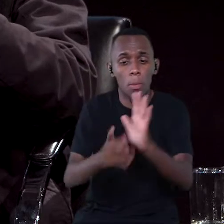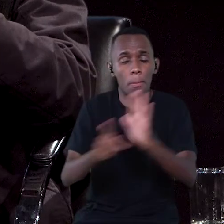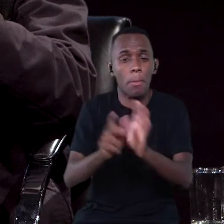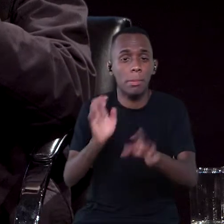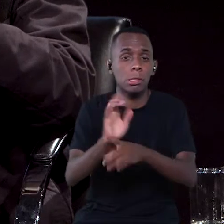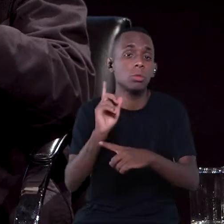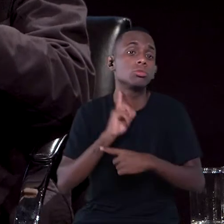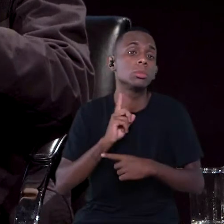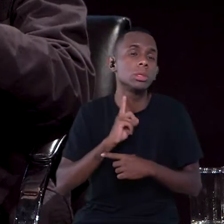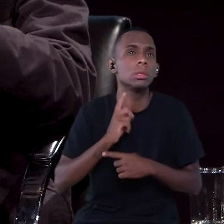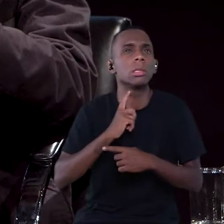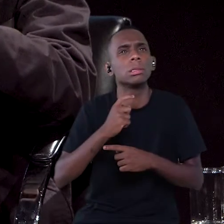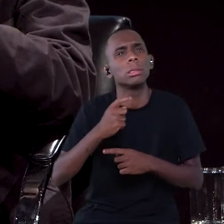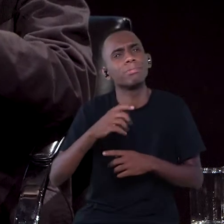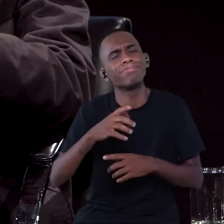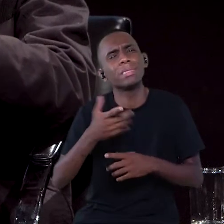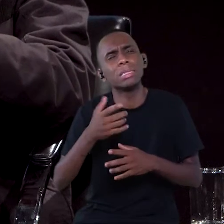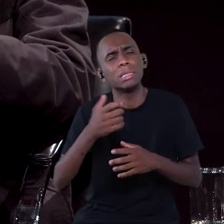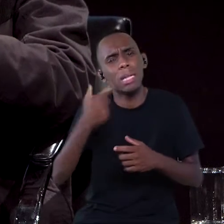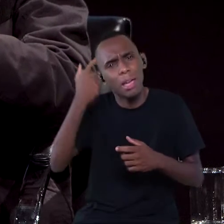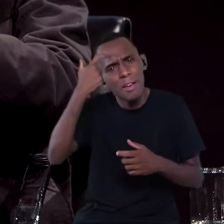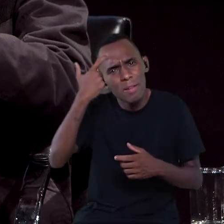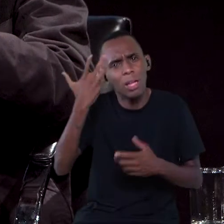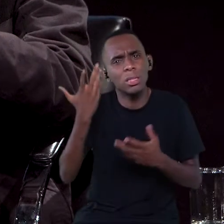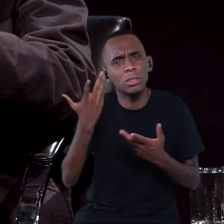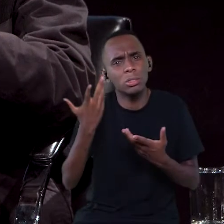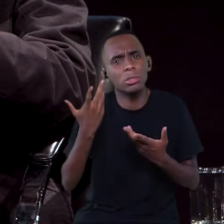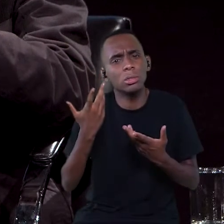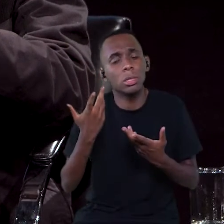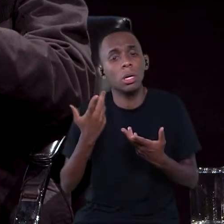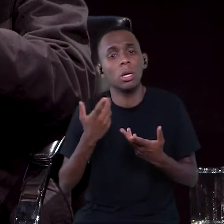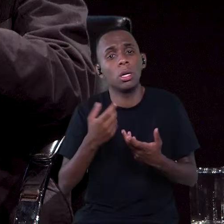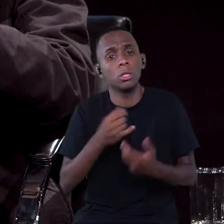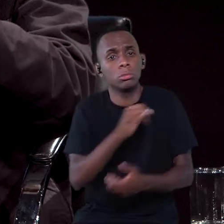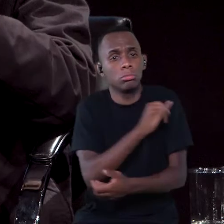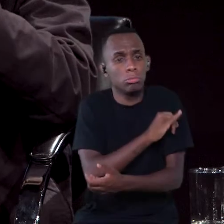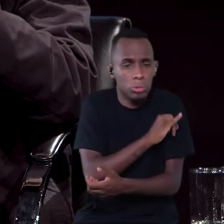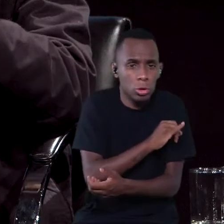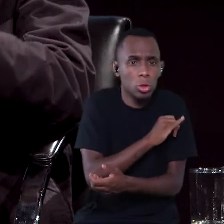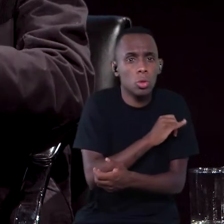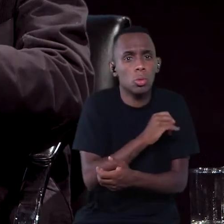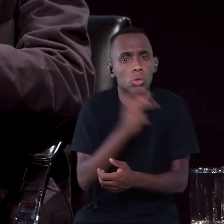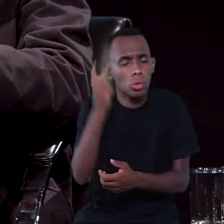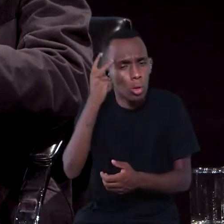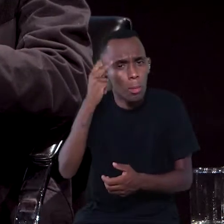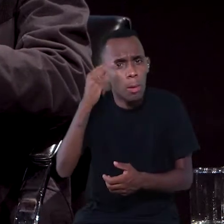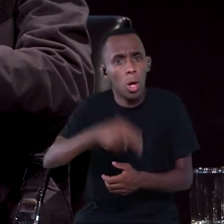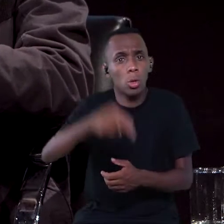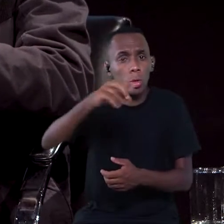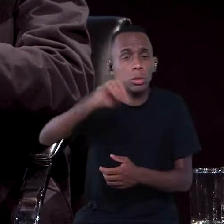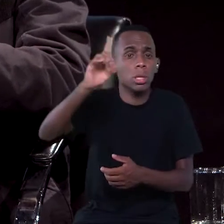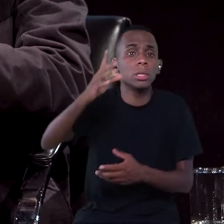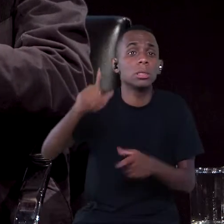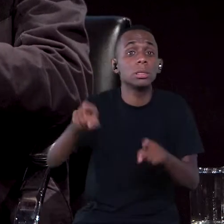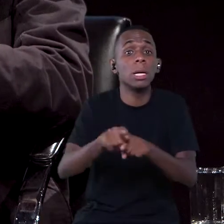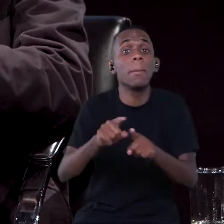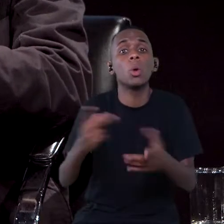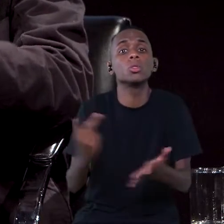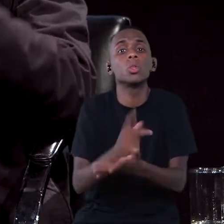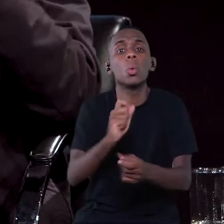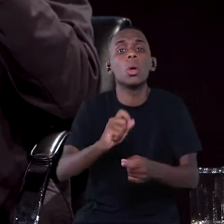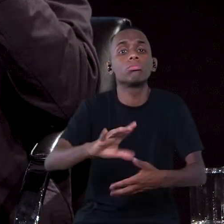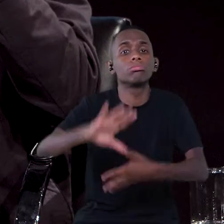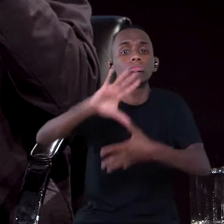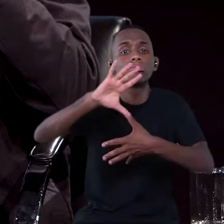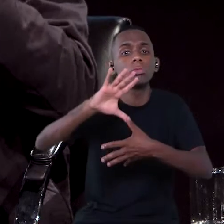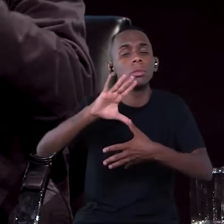se você pega o que está acontecendo no Rio, São Paulo, no norte do país, eu ainda estenderia, se você pensa o que está acontecendo na América Latina, né, essa